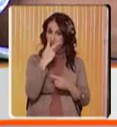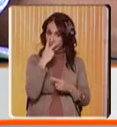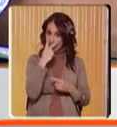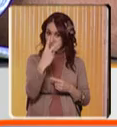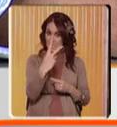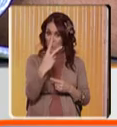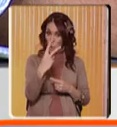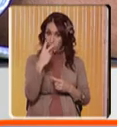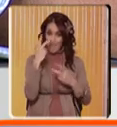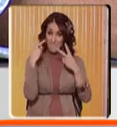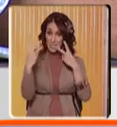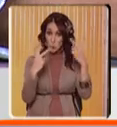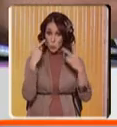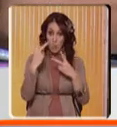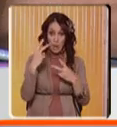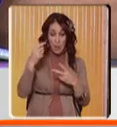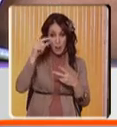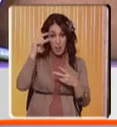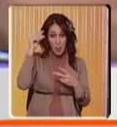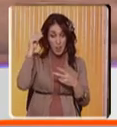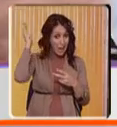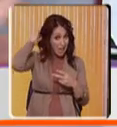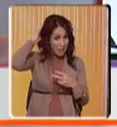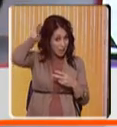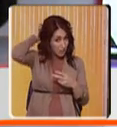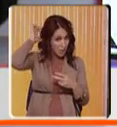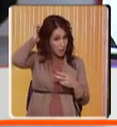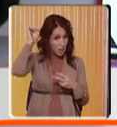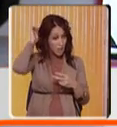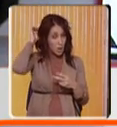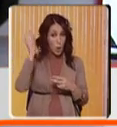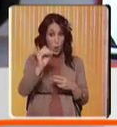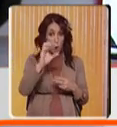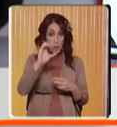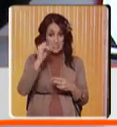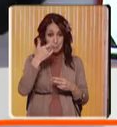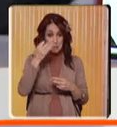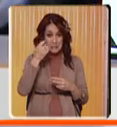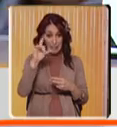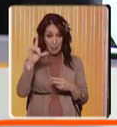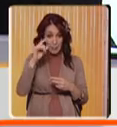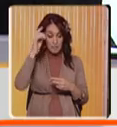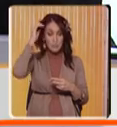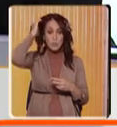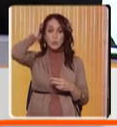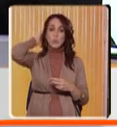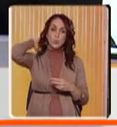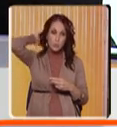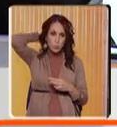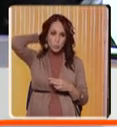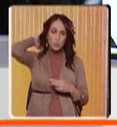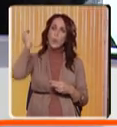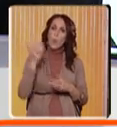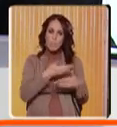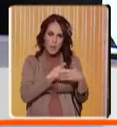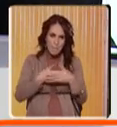centros visuais do cérebro estão aqui na parte posterior, na parte de trás do cérebro, no córtex occipital. E o que é que acontece? A criança,